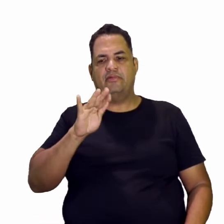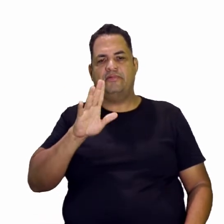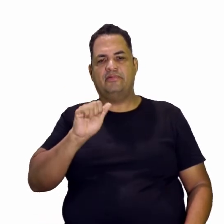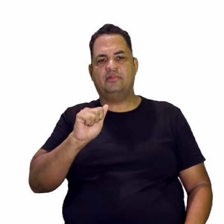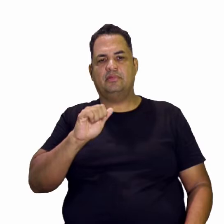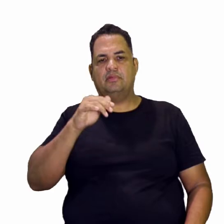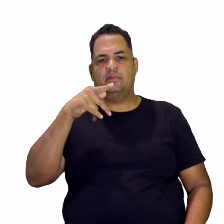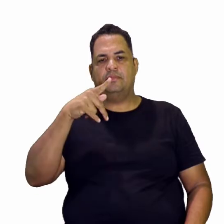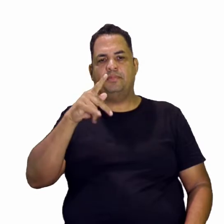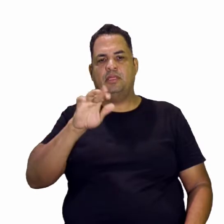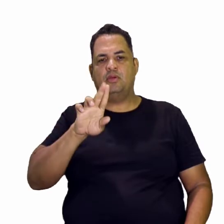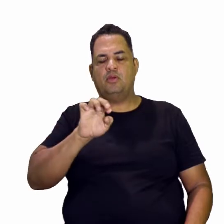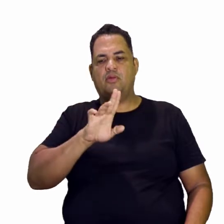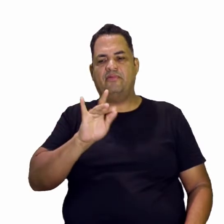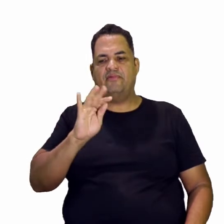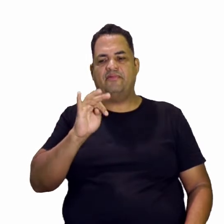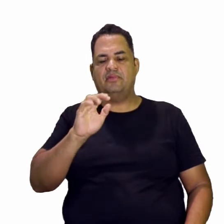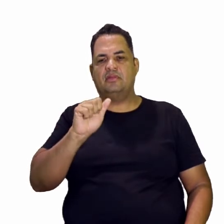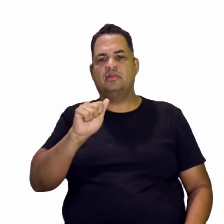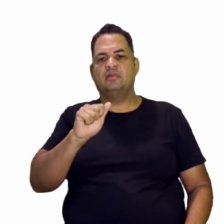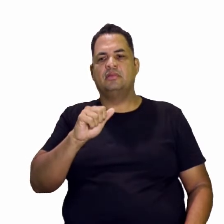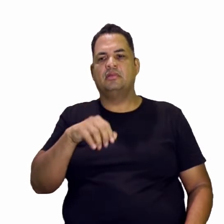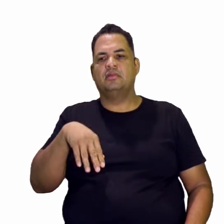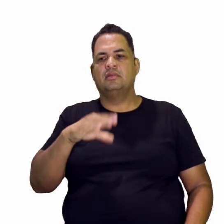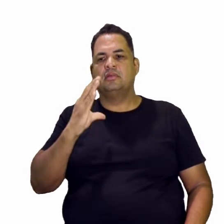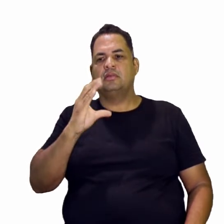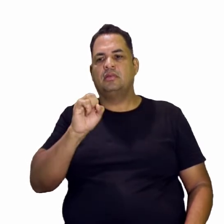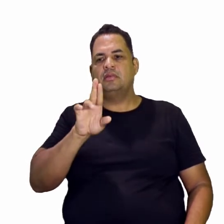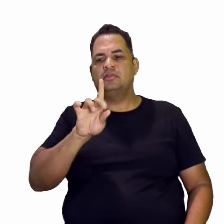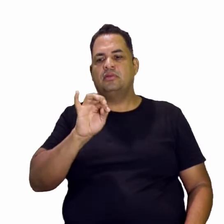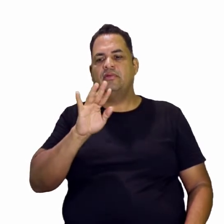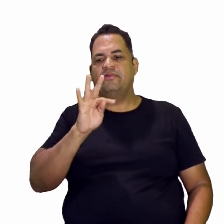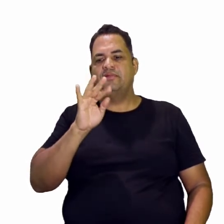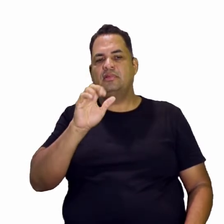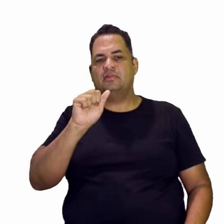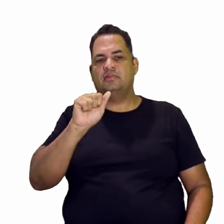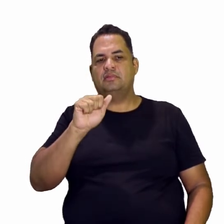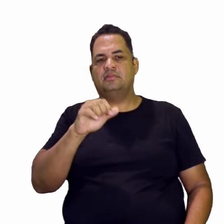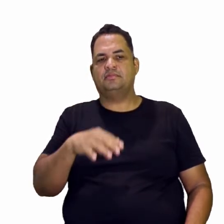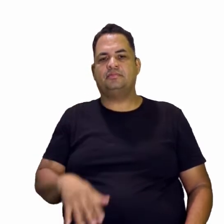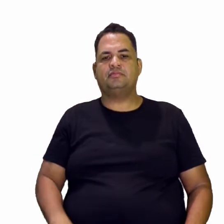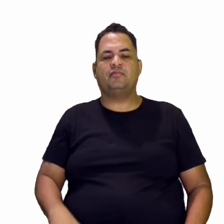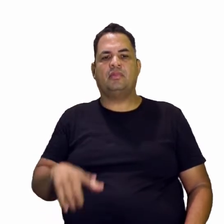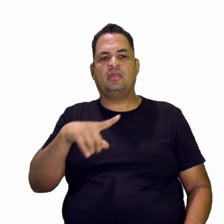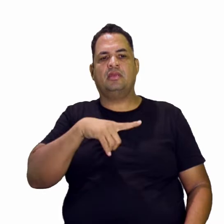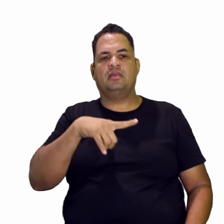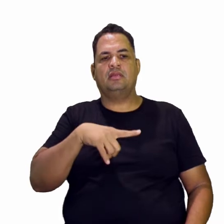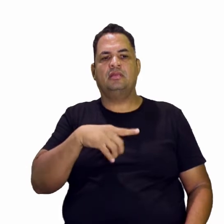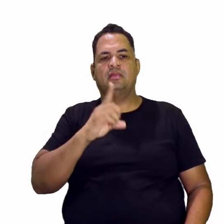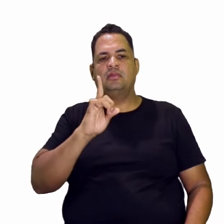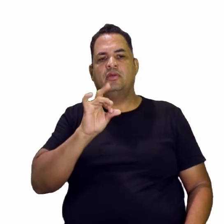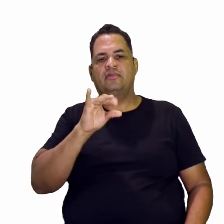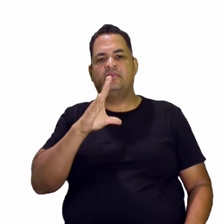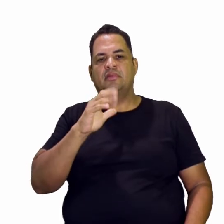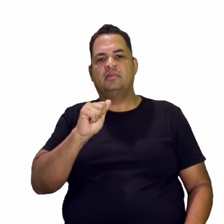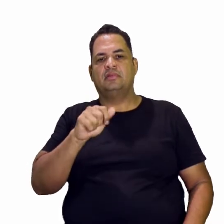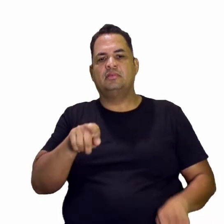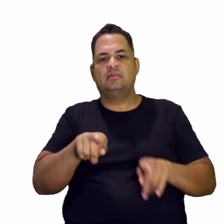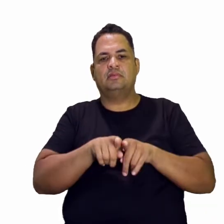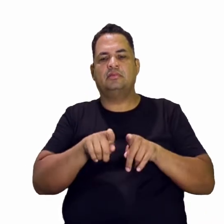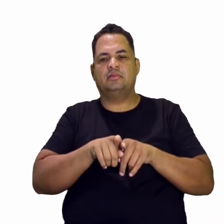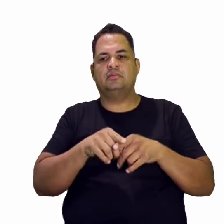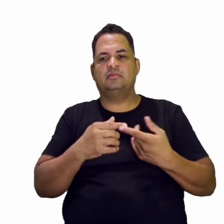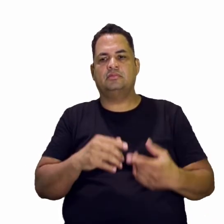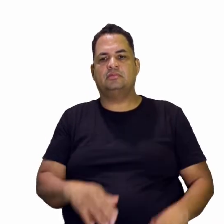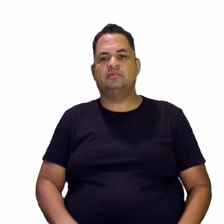as pirrófitas e as crisófitas, tá? Também chamadas de diatomácea, e as pirrófitas também chamadas